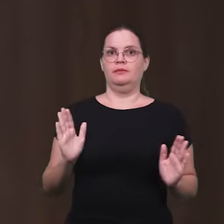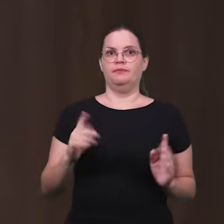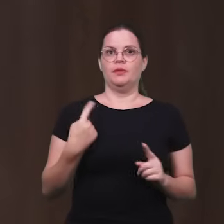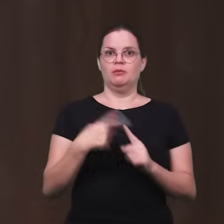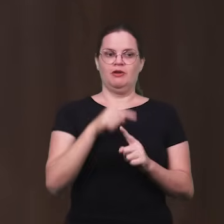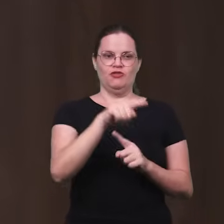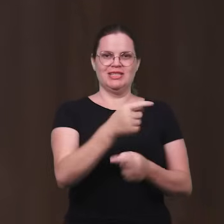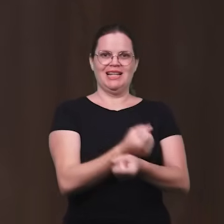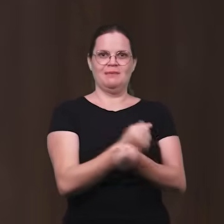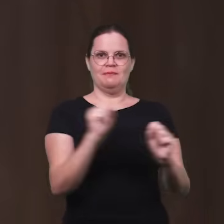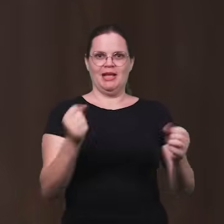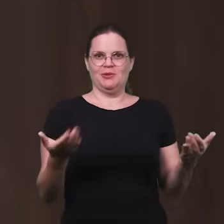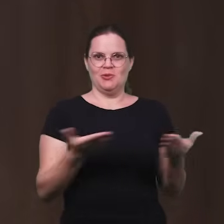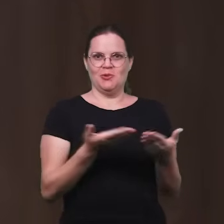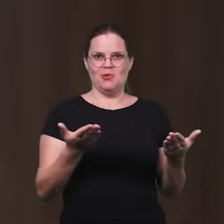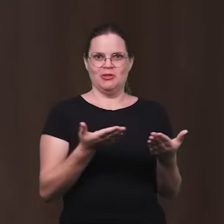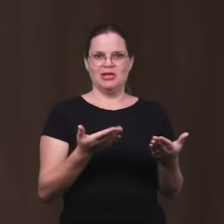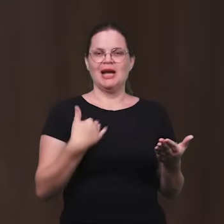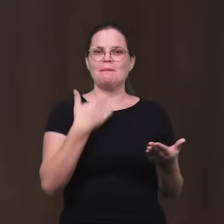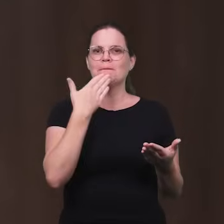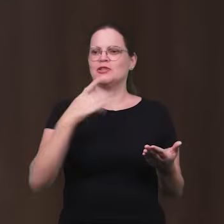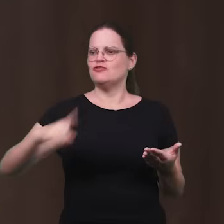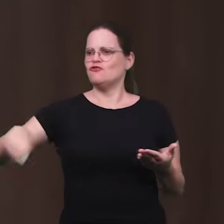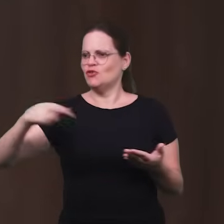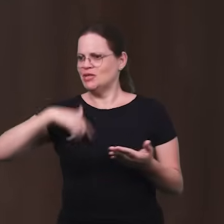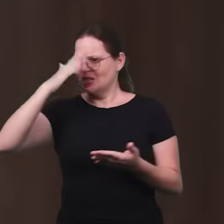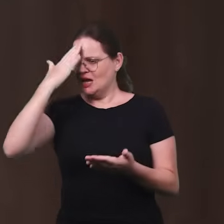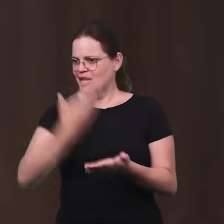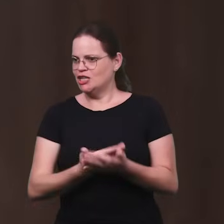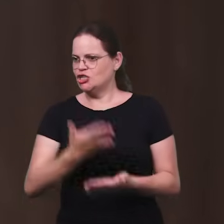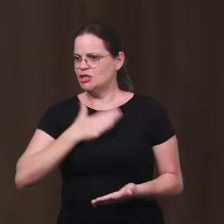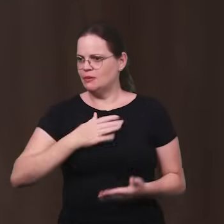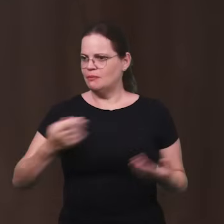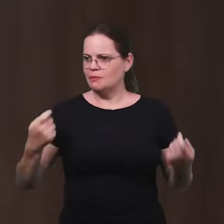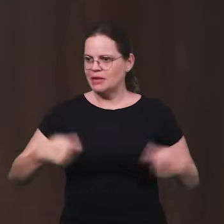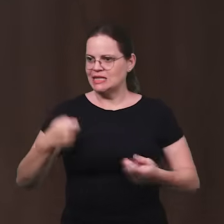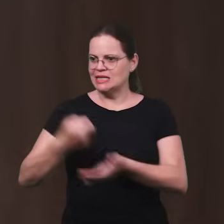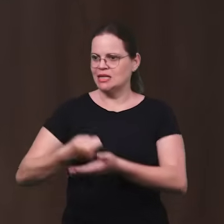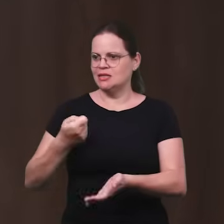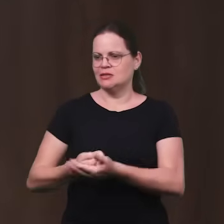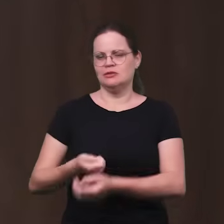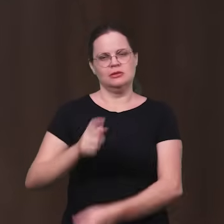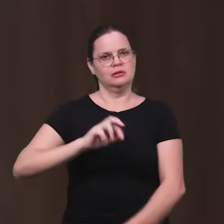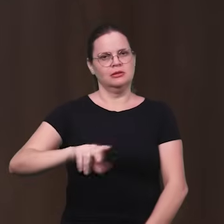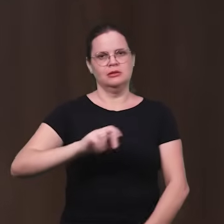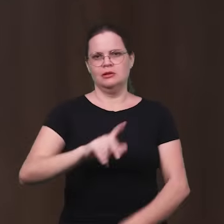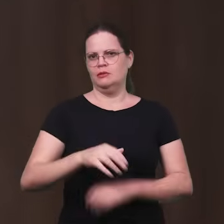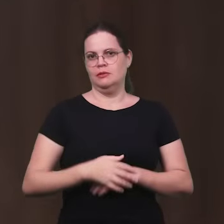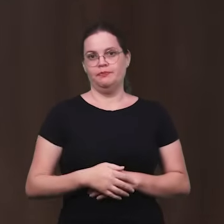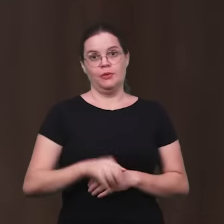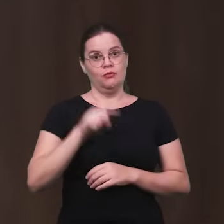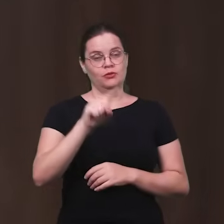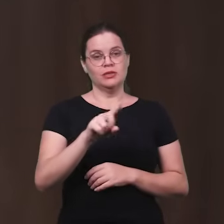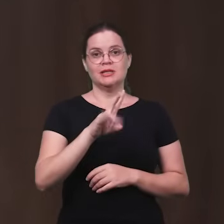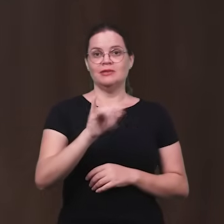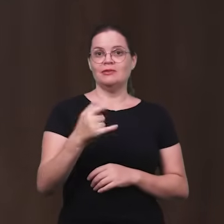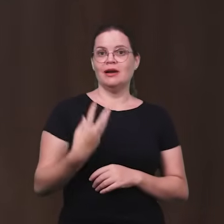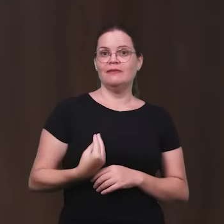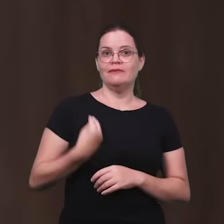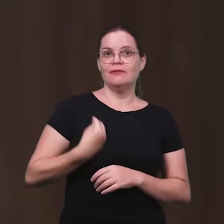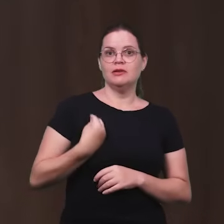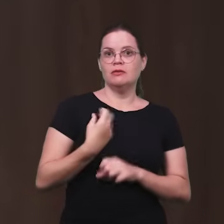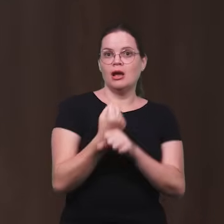liberto hoje e querer exigir que todo mundo acredite no que você falou, se você passou meses ou anos com